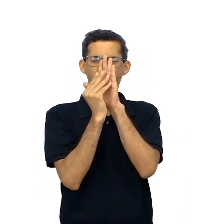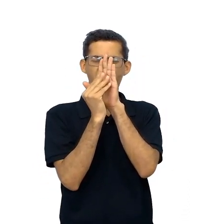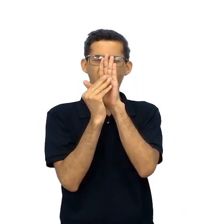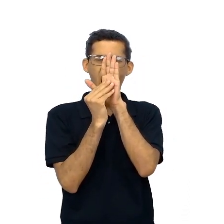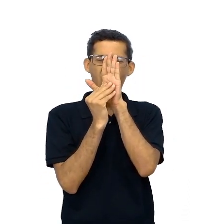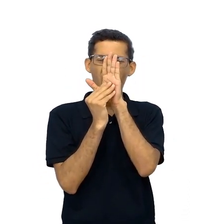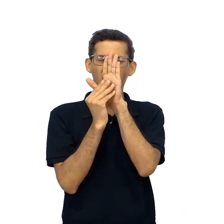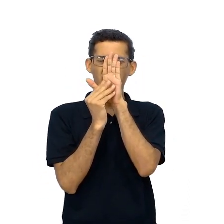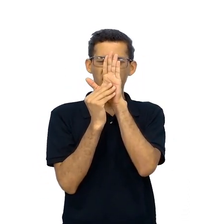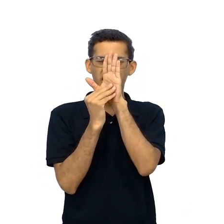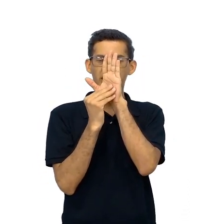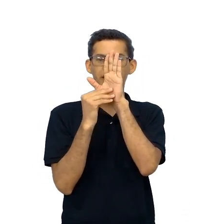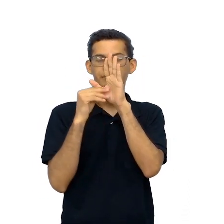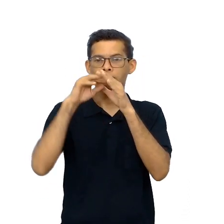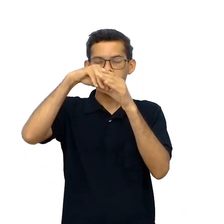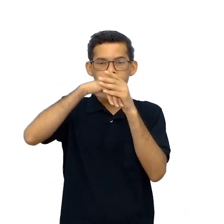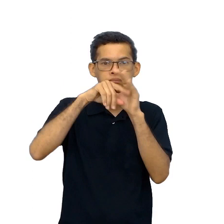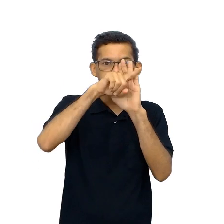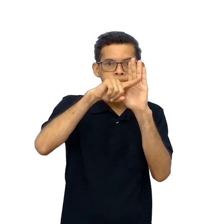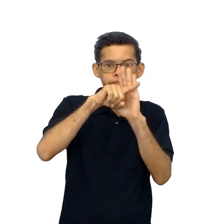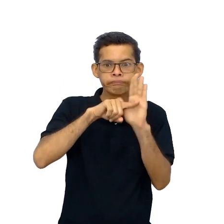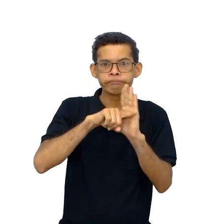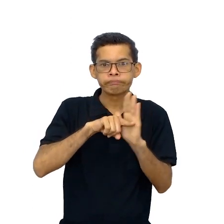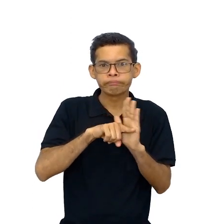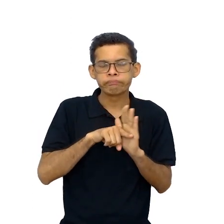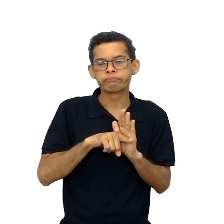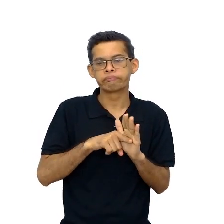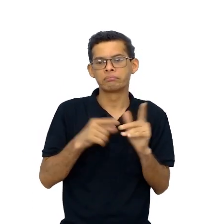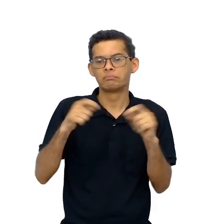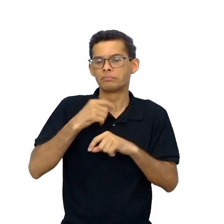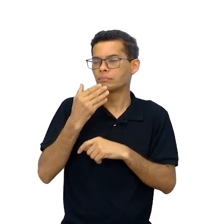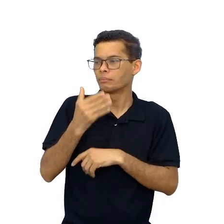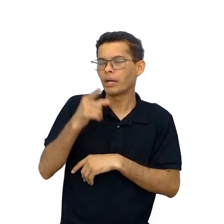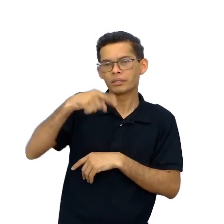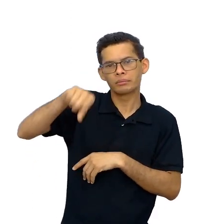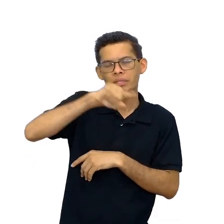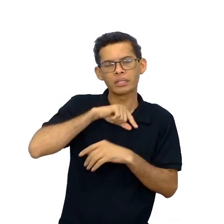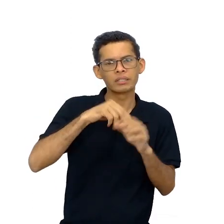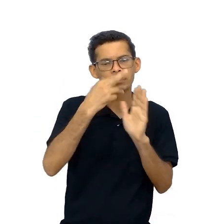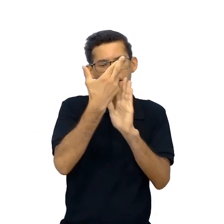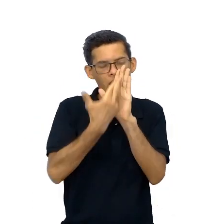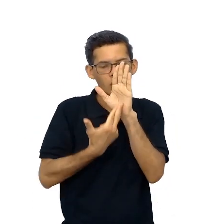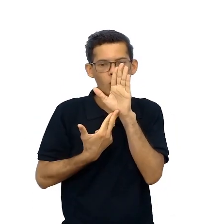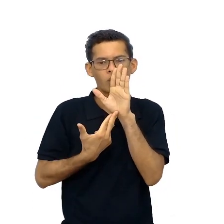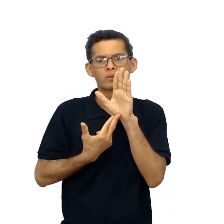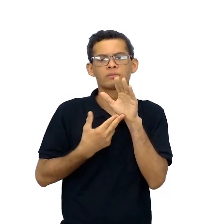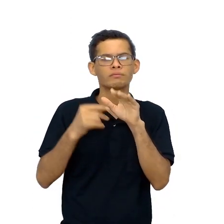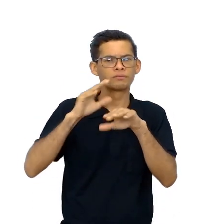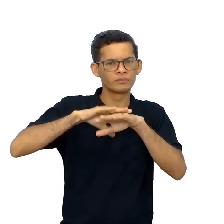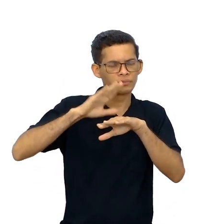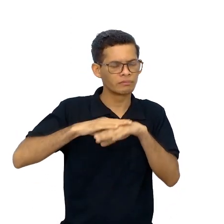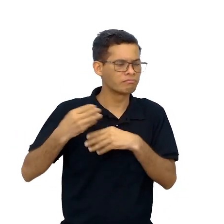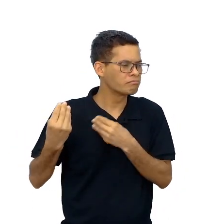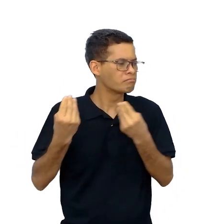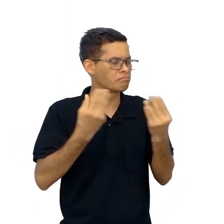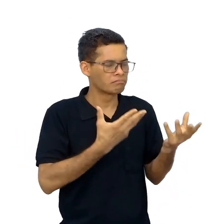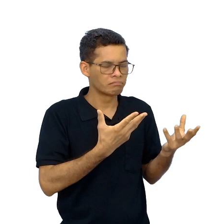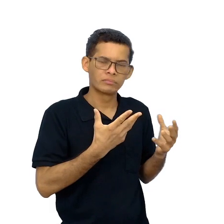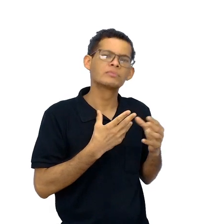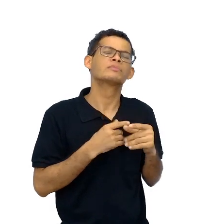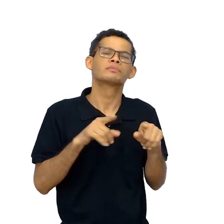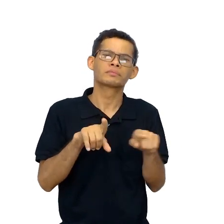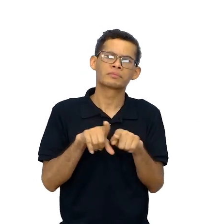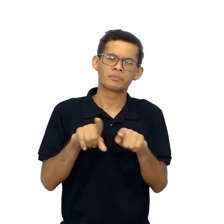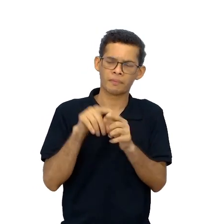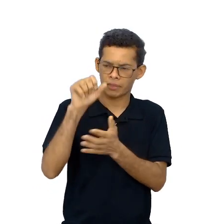construam relatórios, peçam pequenos relatórios, eles entreguem para vocês, deem o feedback, peçam que eles entreguem as atividades